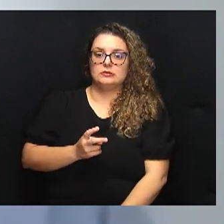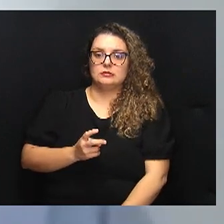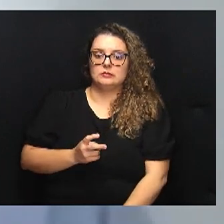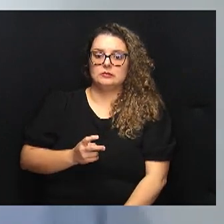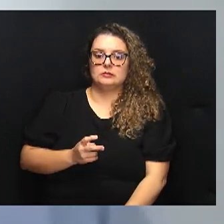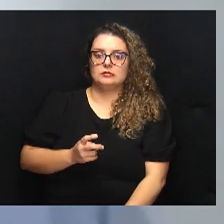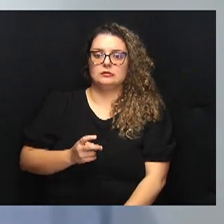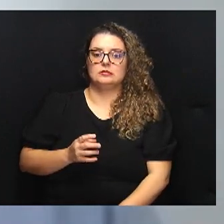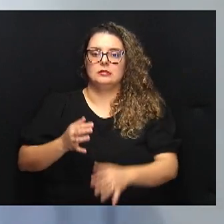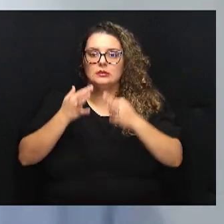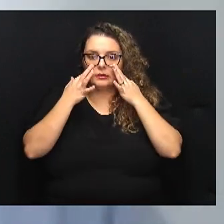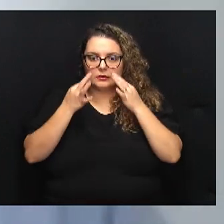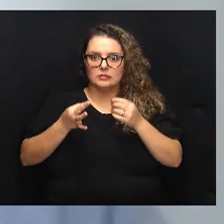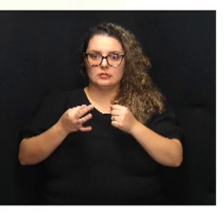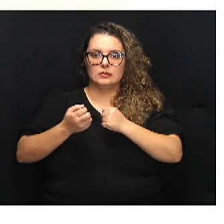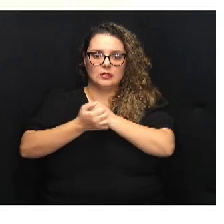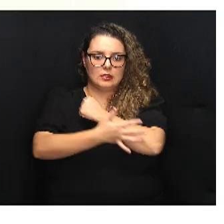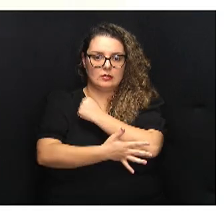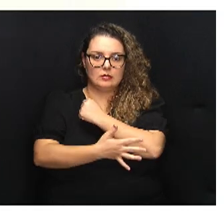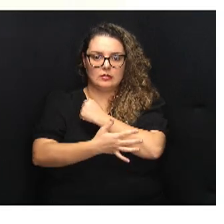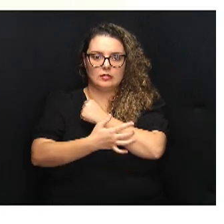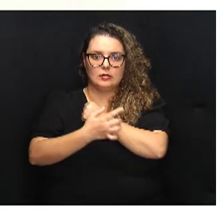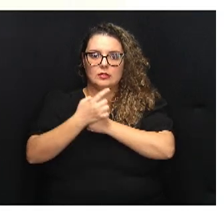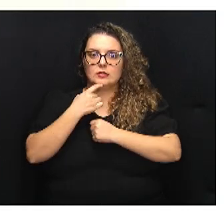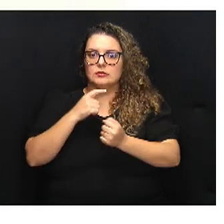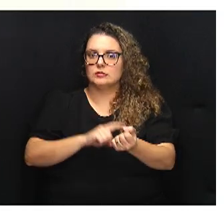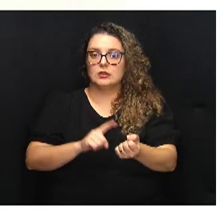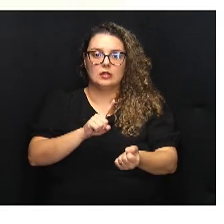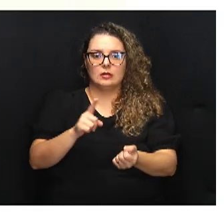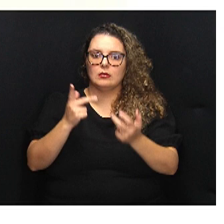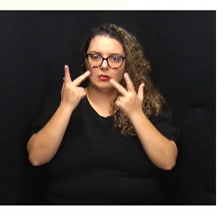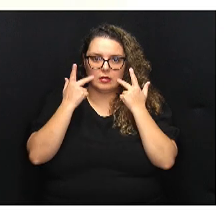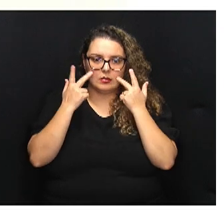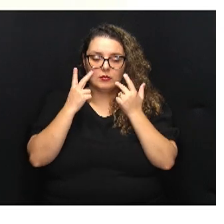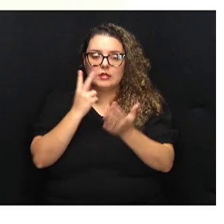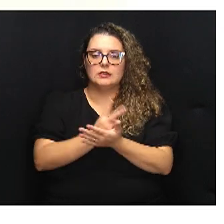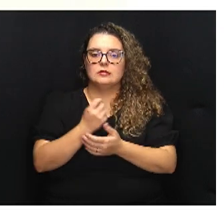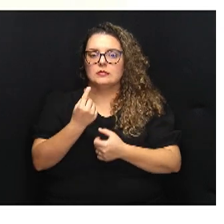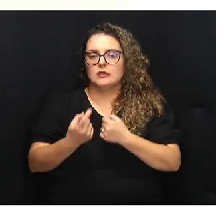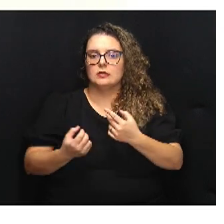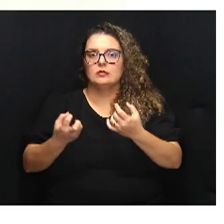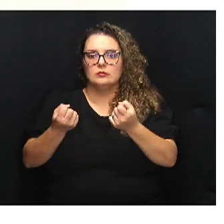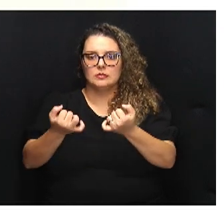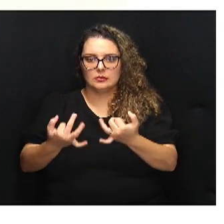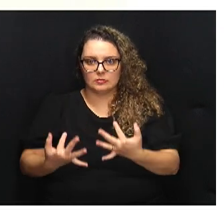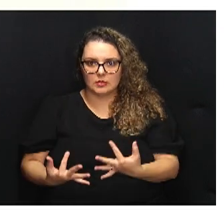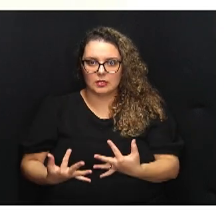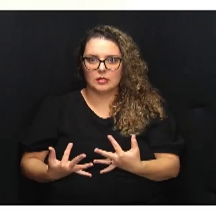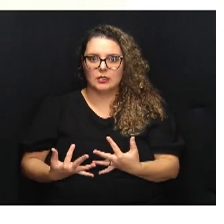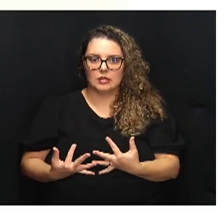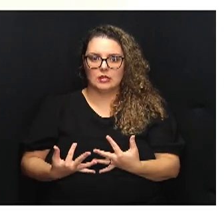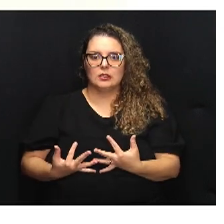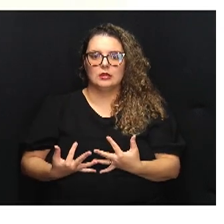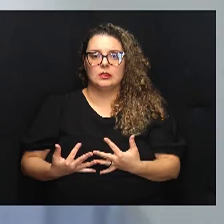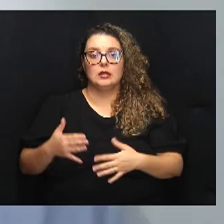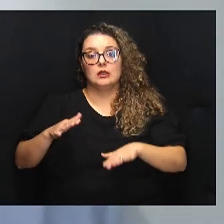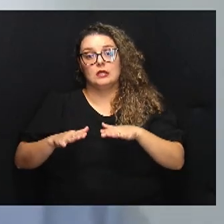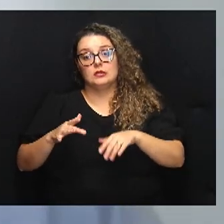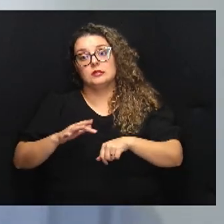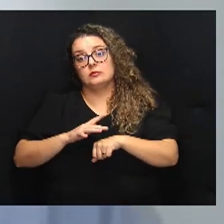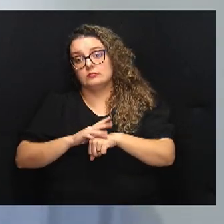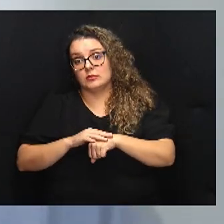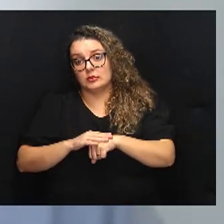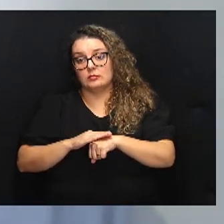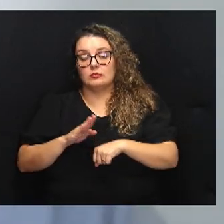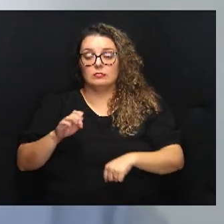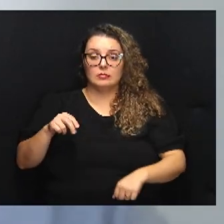fezes, O sangramento das fezes não é normal. Sempre tem alguma justificativa, Muitas vezes é uma doença benigna, como a